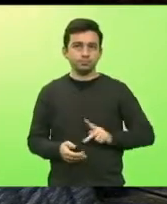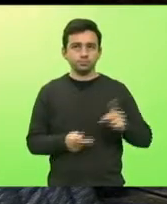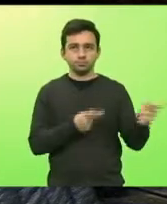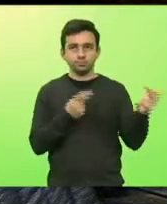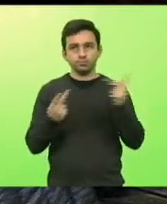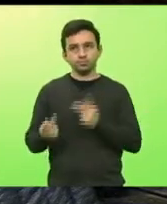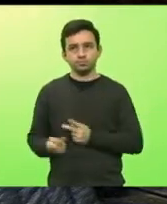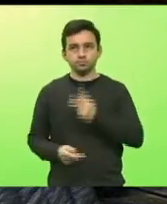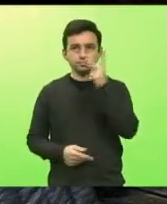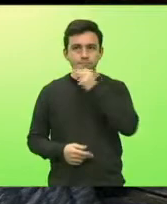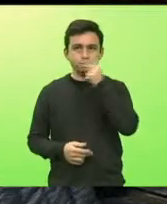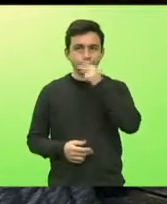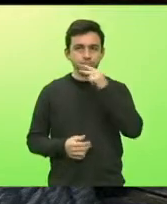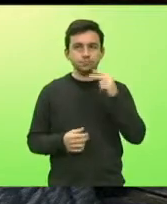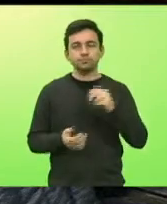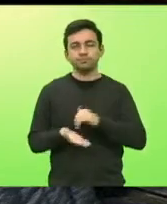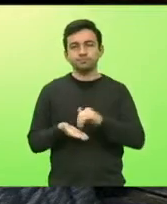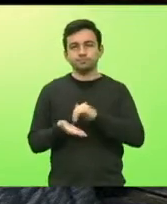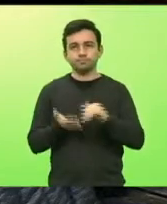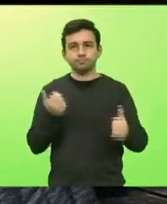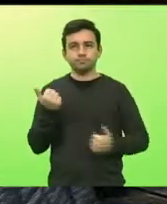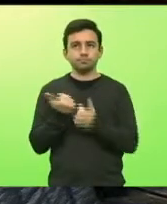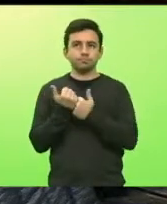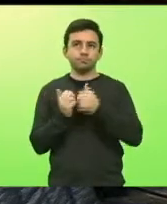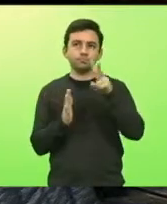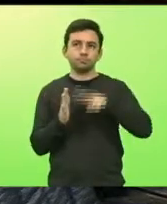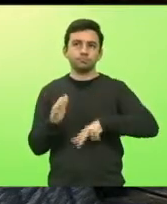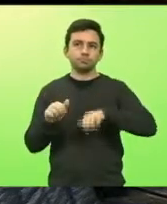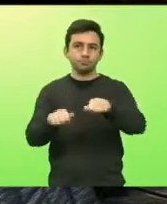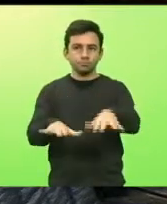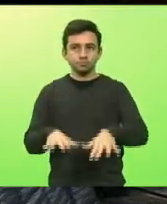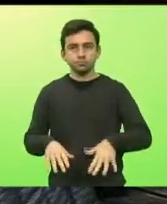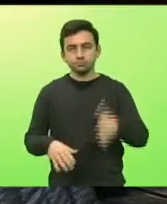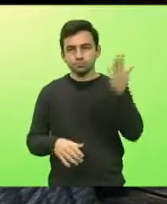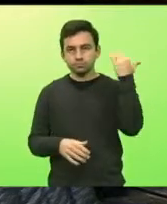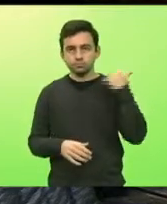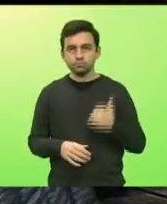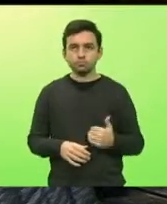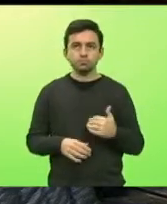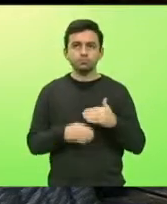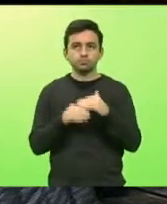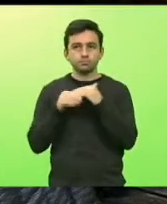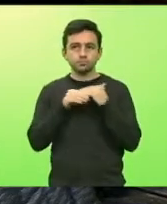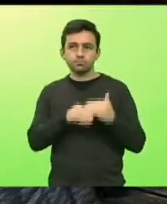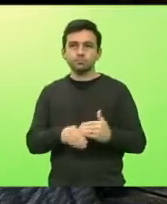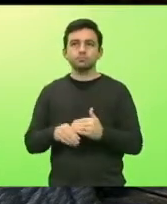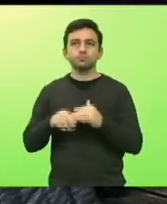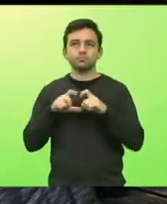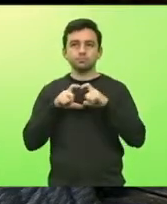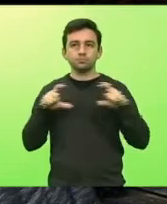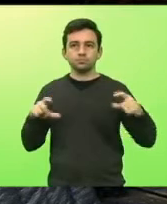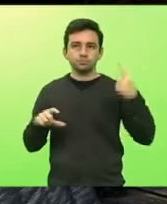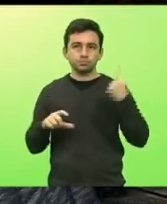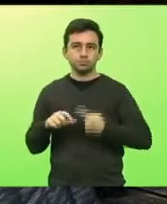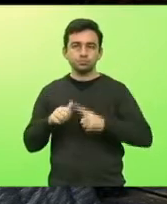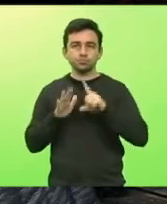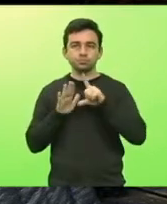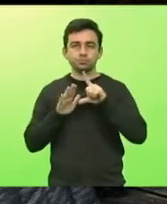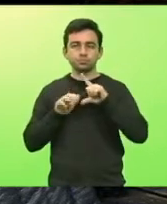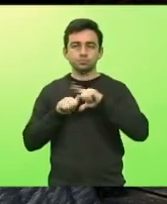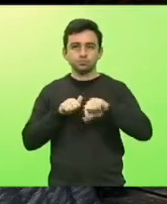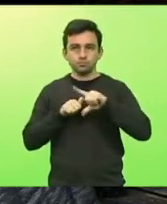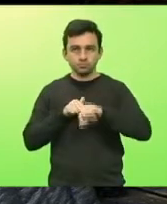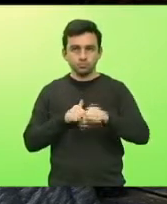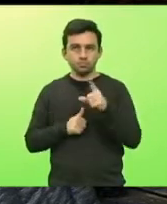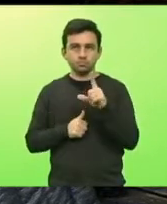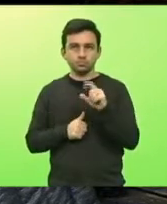para, como secretário ad hoc, proceder à leitura da ata da sessão anterior, que, em consonância com o parágrafo 1º do artigo 106 do regimento